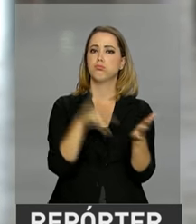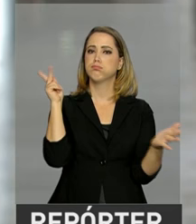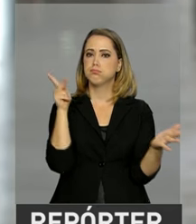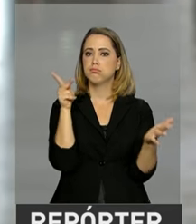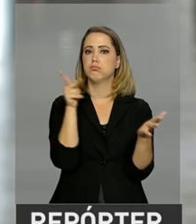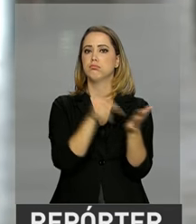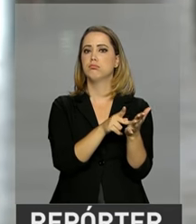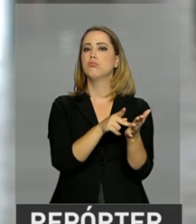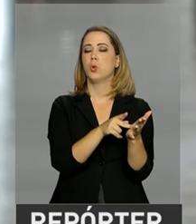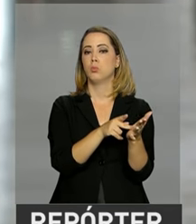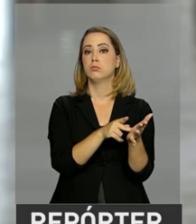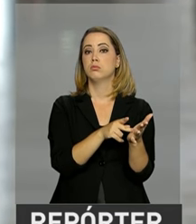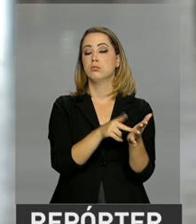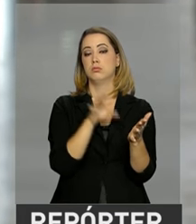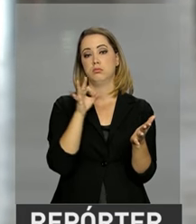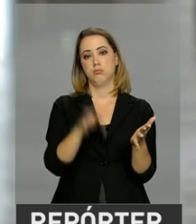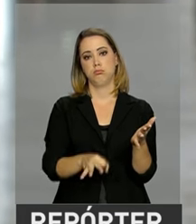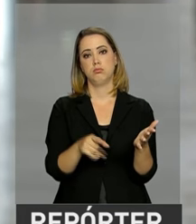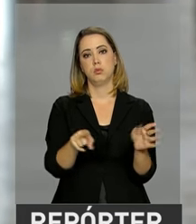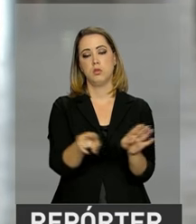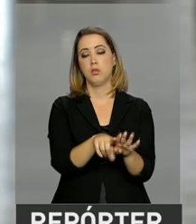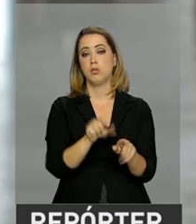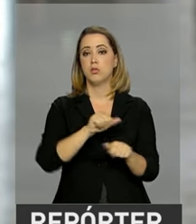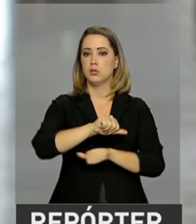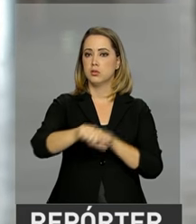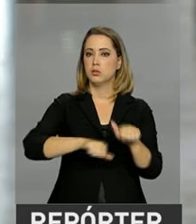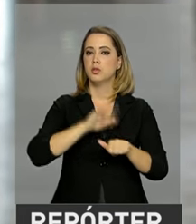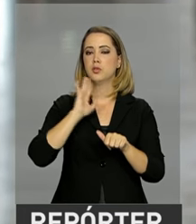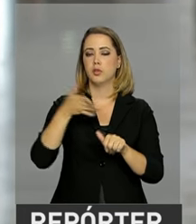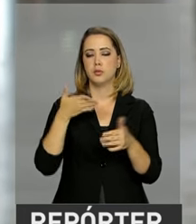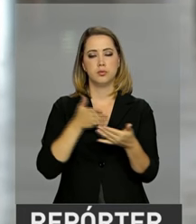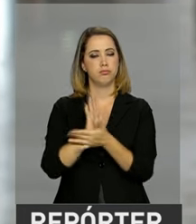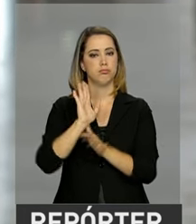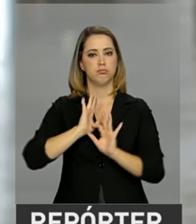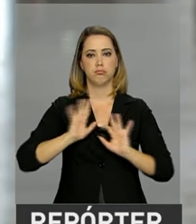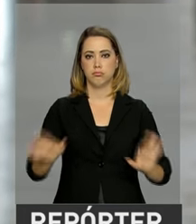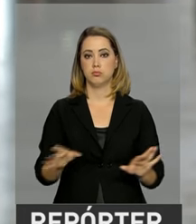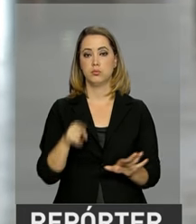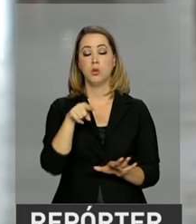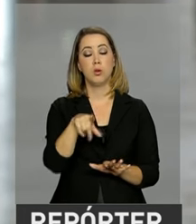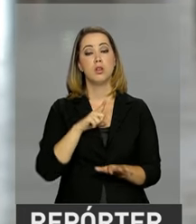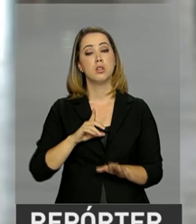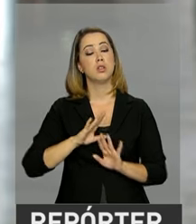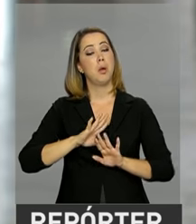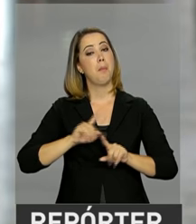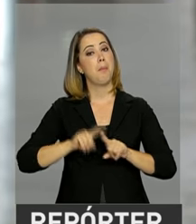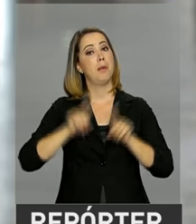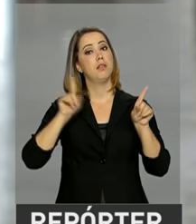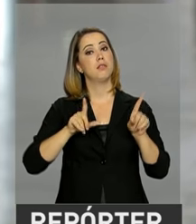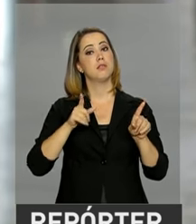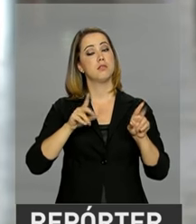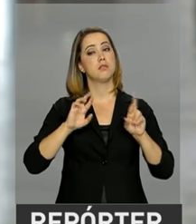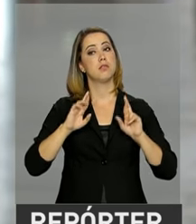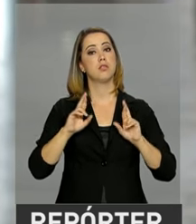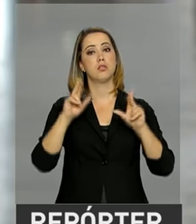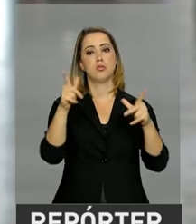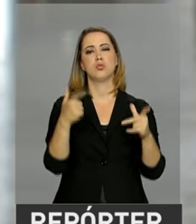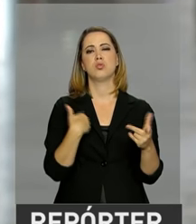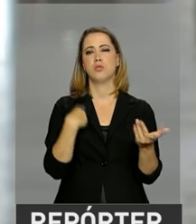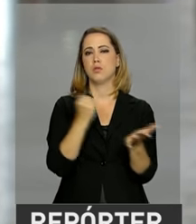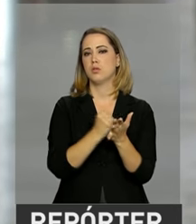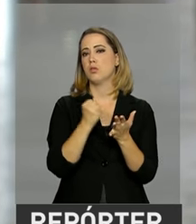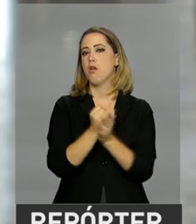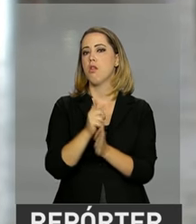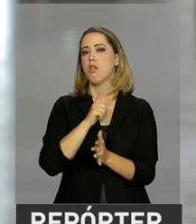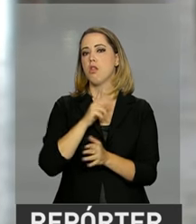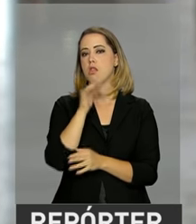informações das instituições de ensino e a renovação é automática já se há alguma alteração no contrato por exemplo a